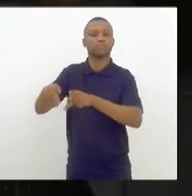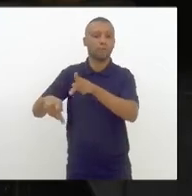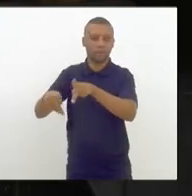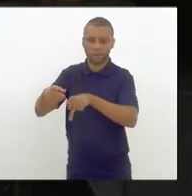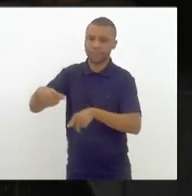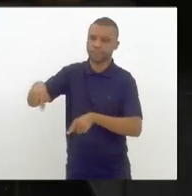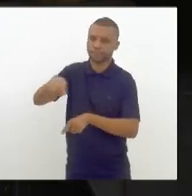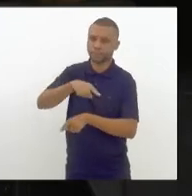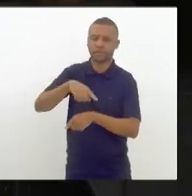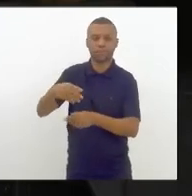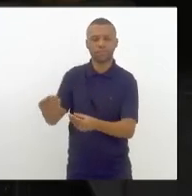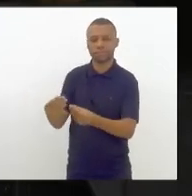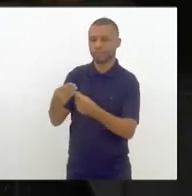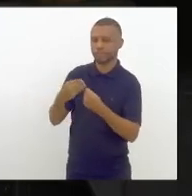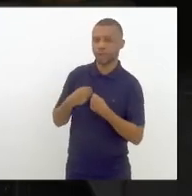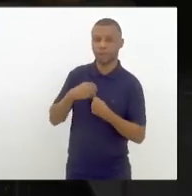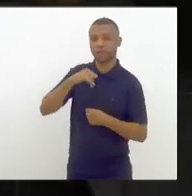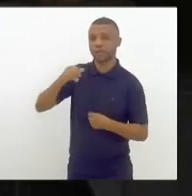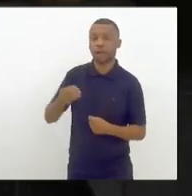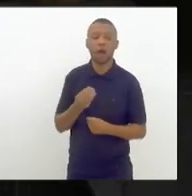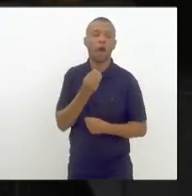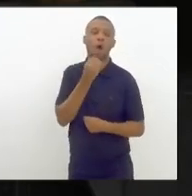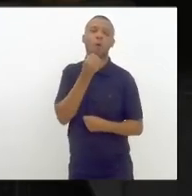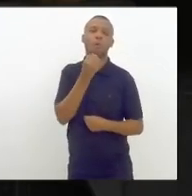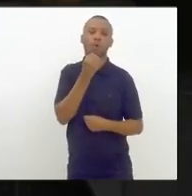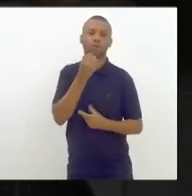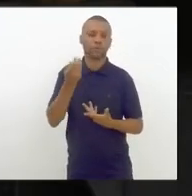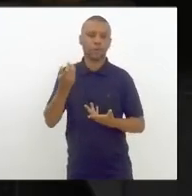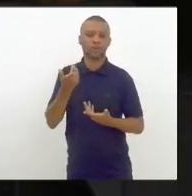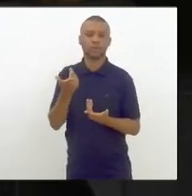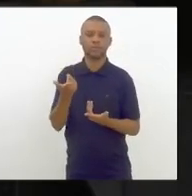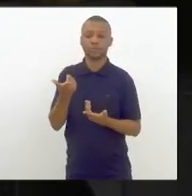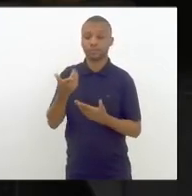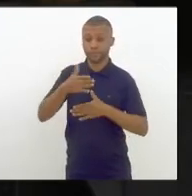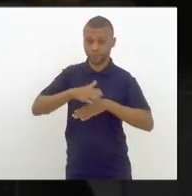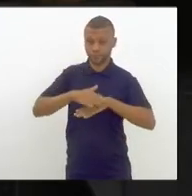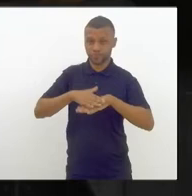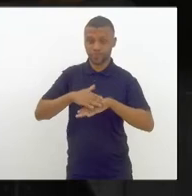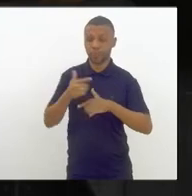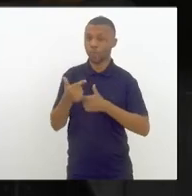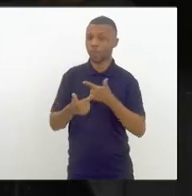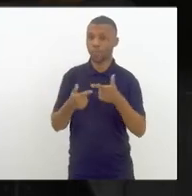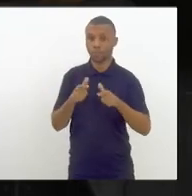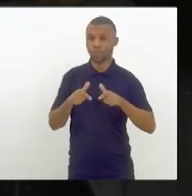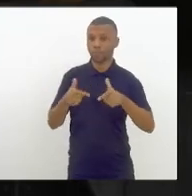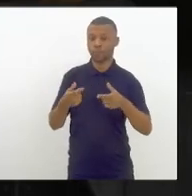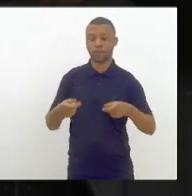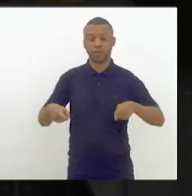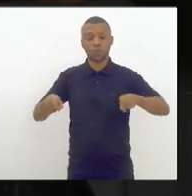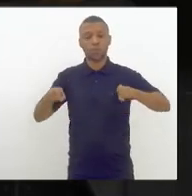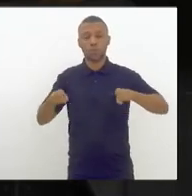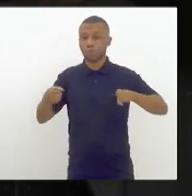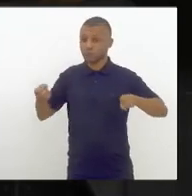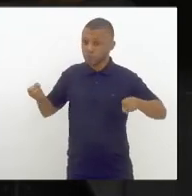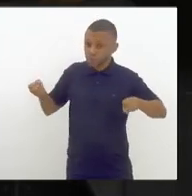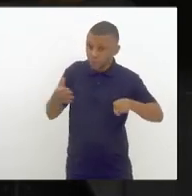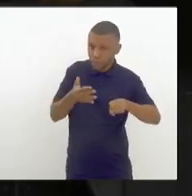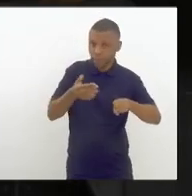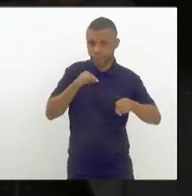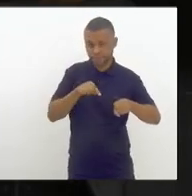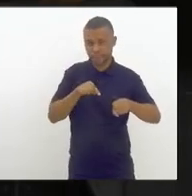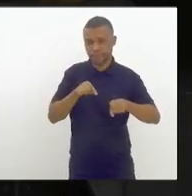me concedendo a oportunidade de o exercer também mais um mais um